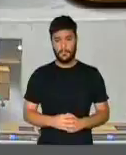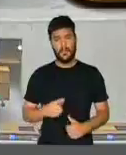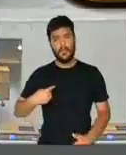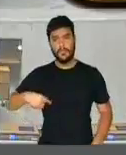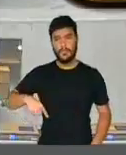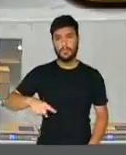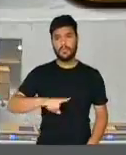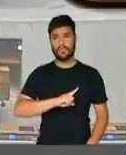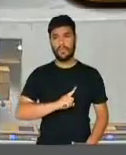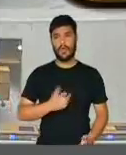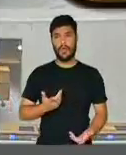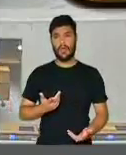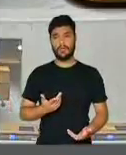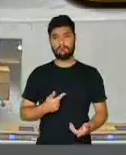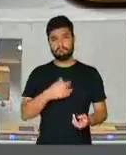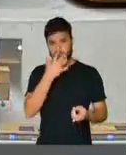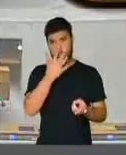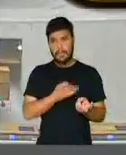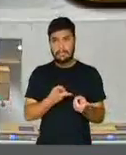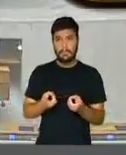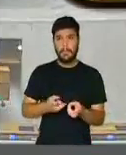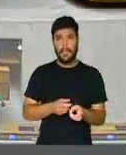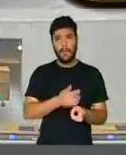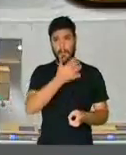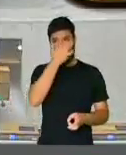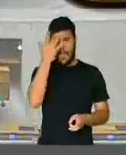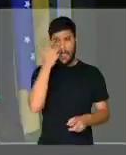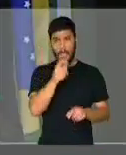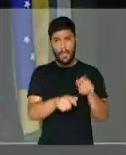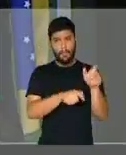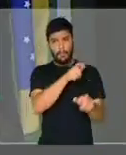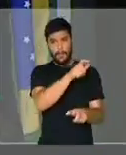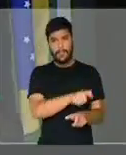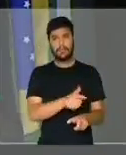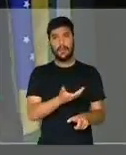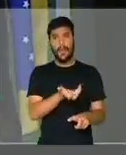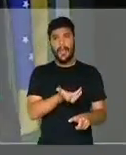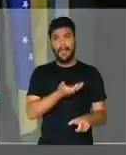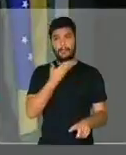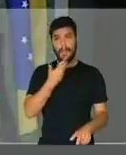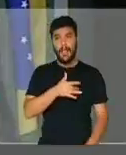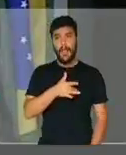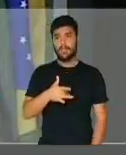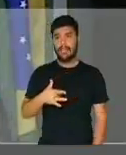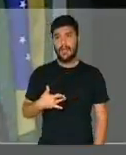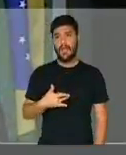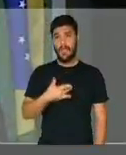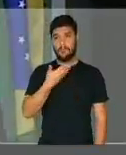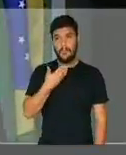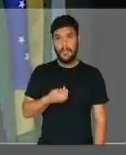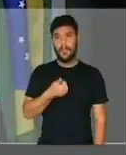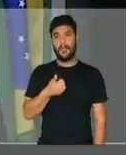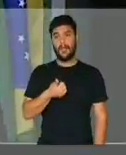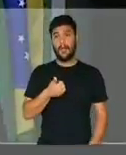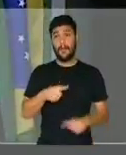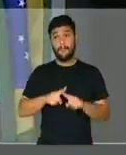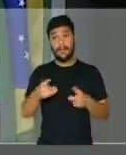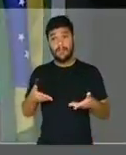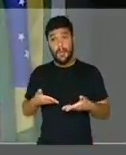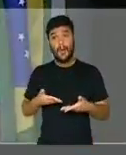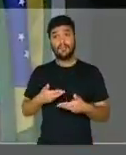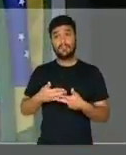mais o cidadão venha se preocupando com uma vida saudável, o consumo de alimentos industrializados no Brasil